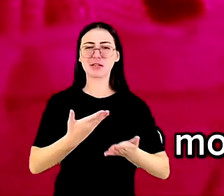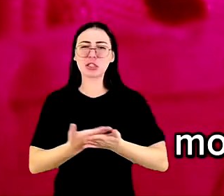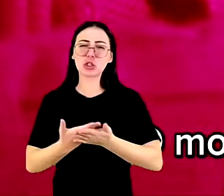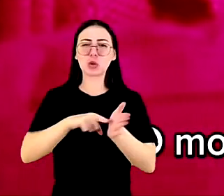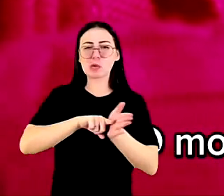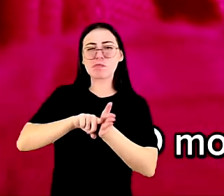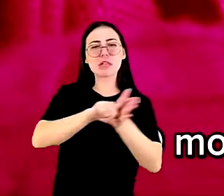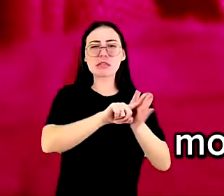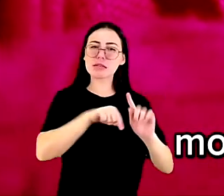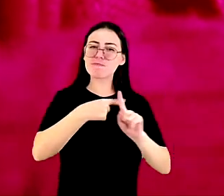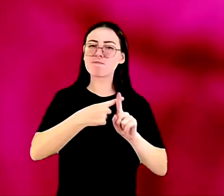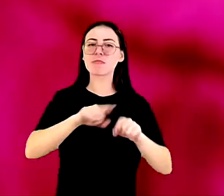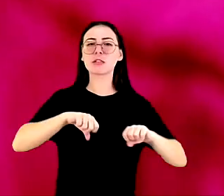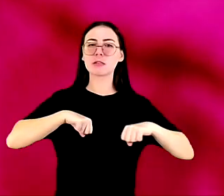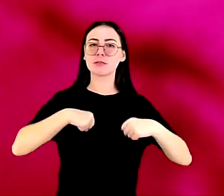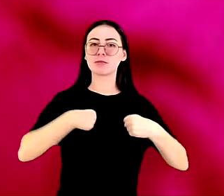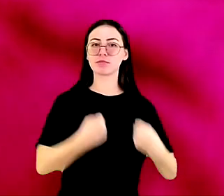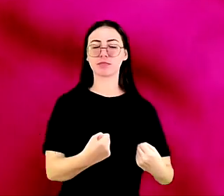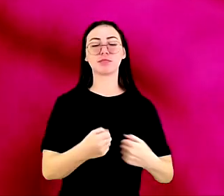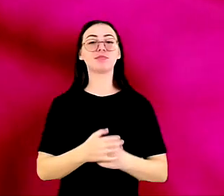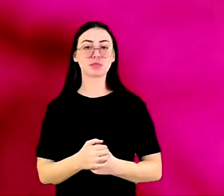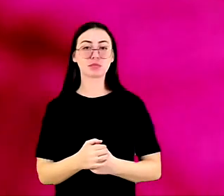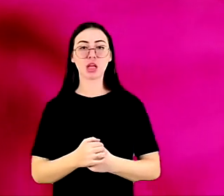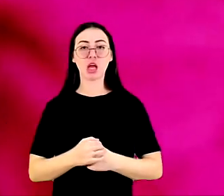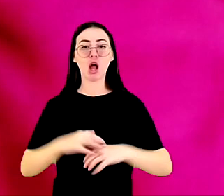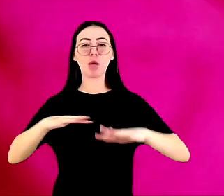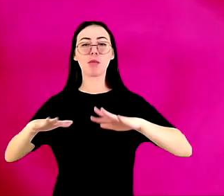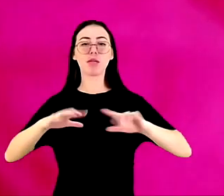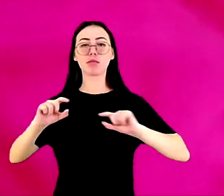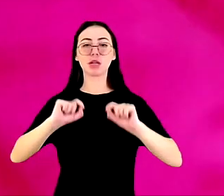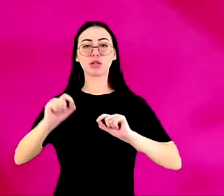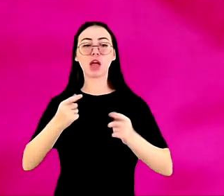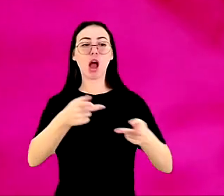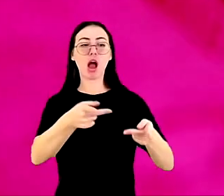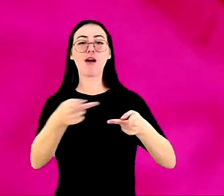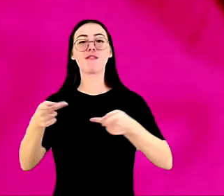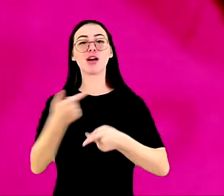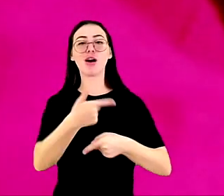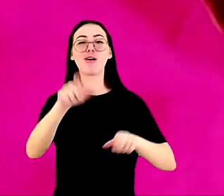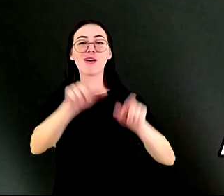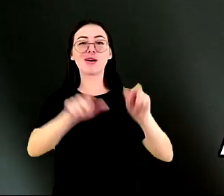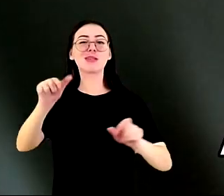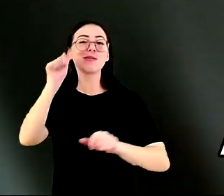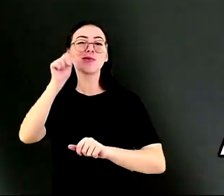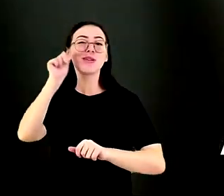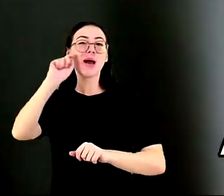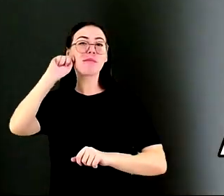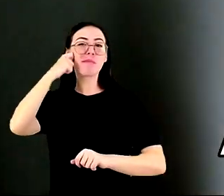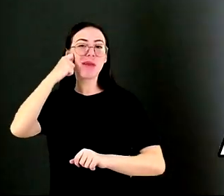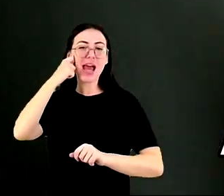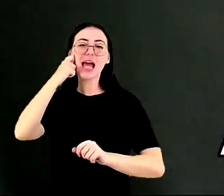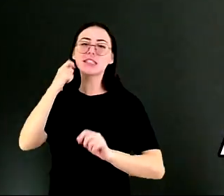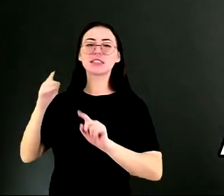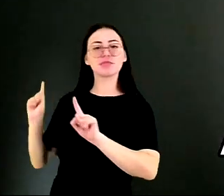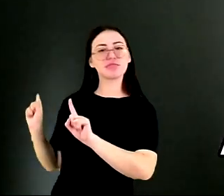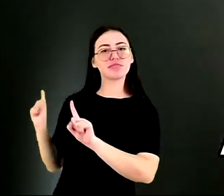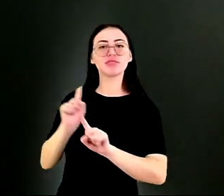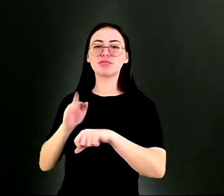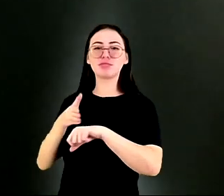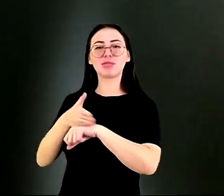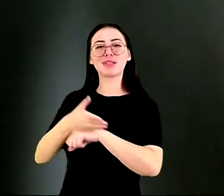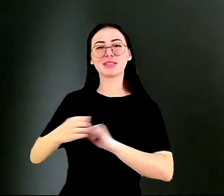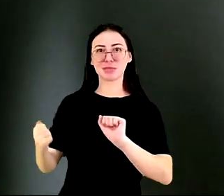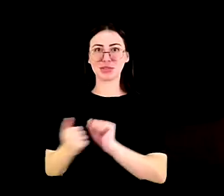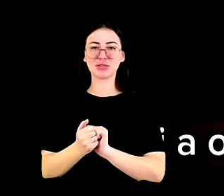trazer outras mulheres negras comigo, na ideia de devolver para a sociedade a oportunidade que eu tive. A arquitetura de software sempre me